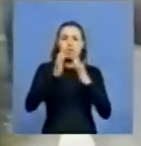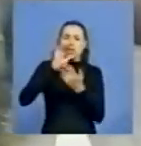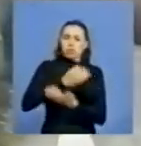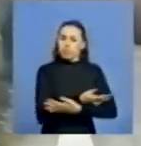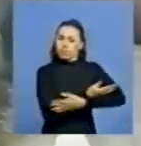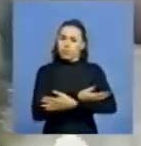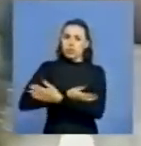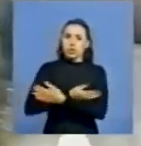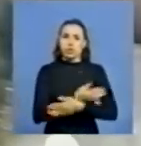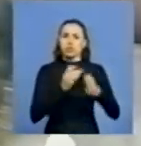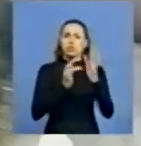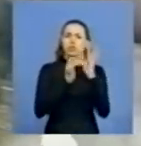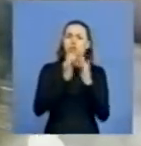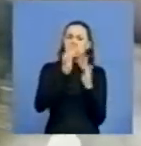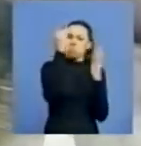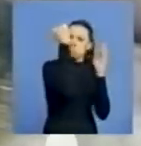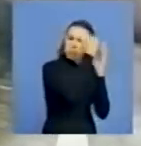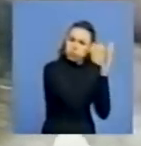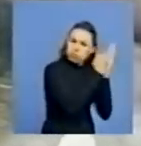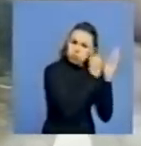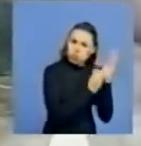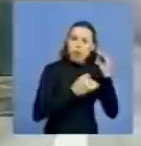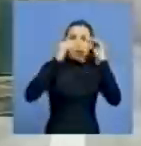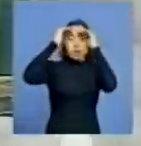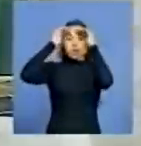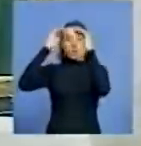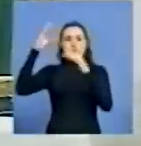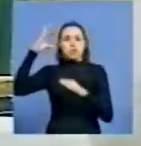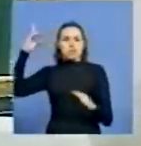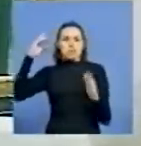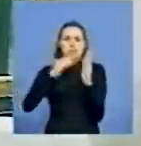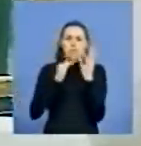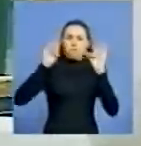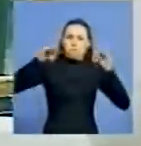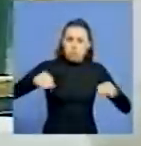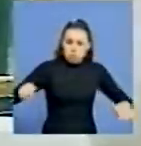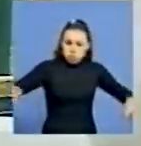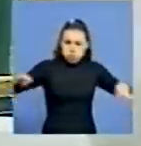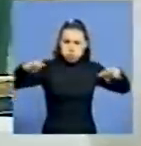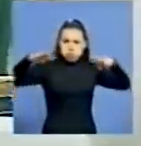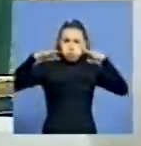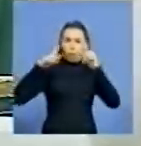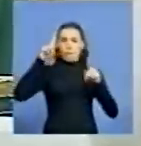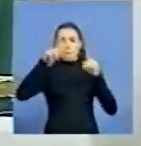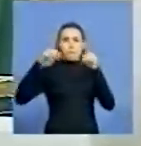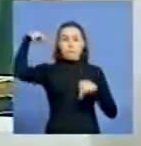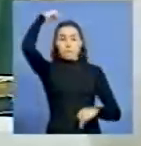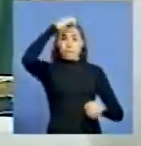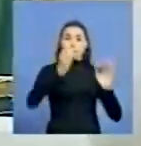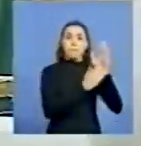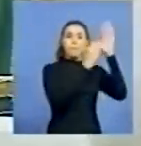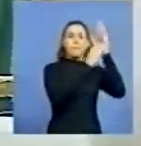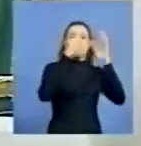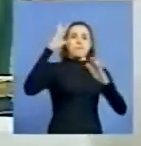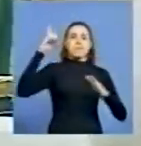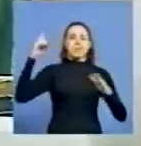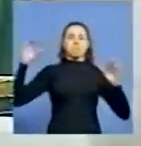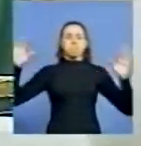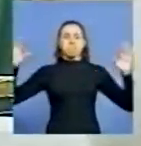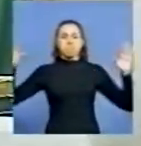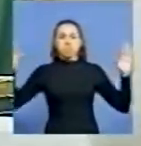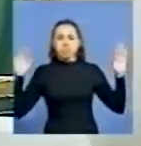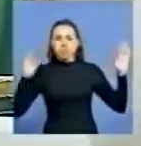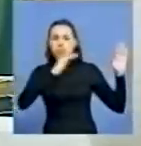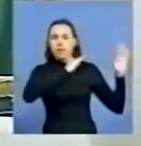Maria. Ele, para cumprir a vossa vontade e reunir um povo santo em vosso louvor, estendeu os braços na hora da sua